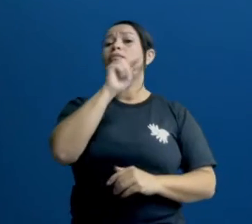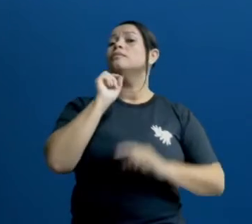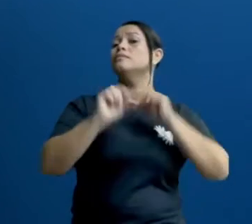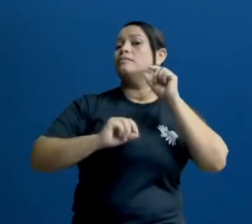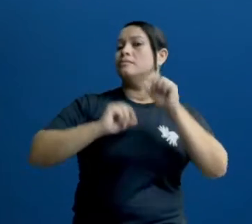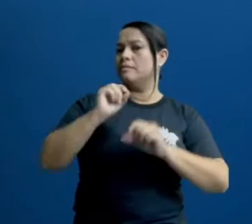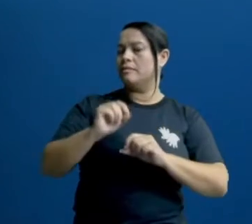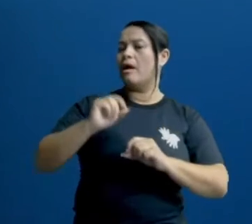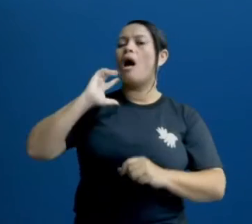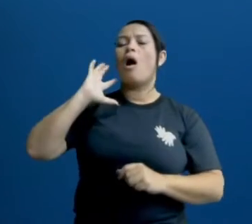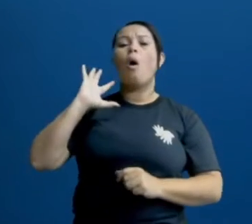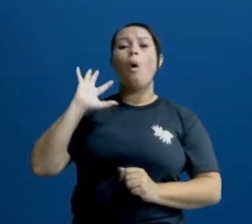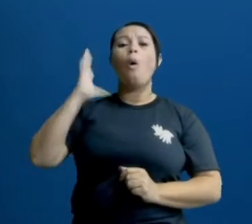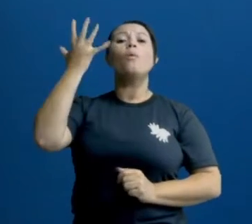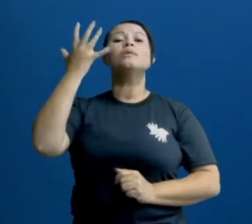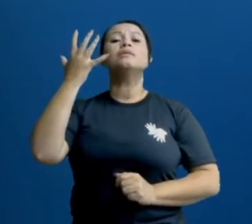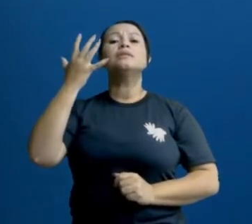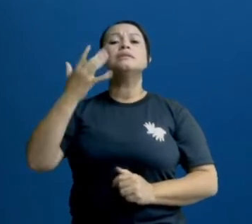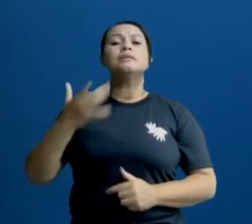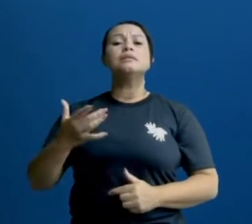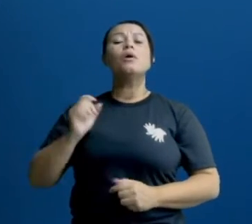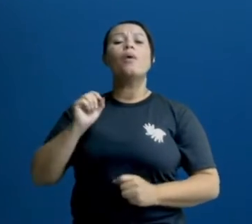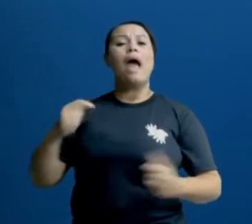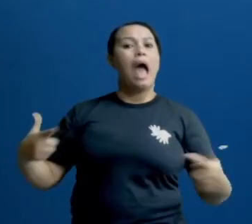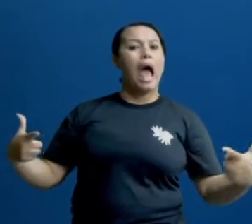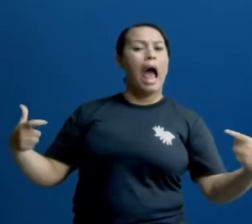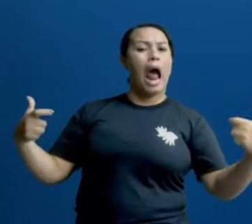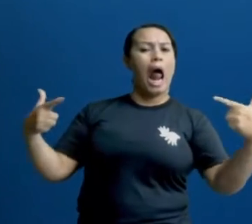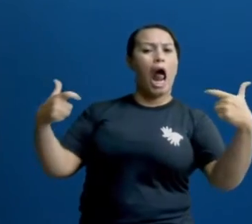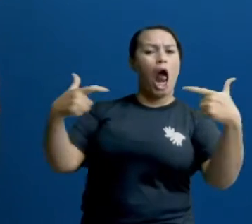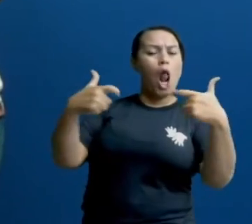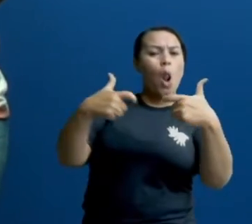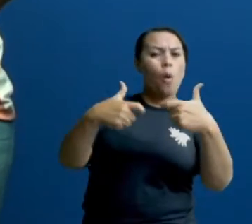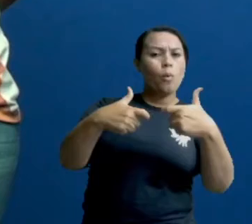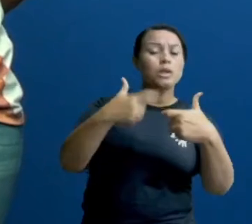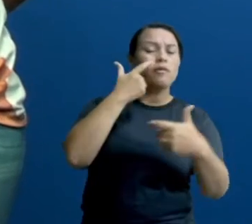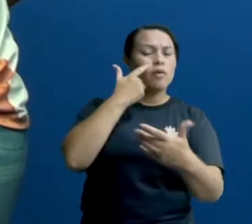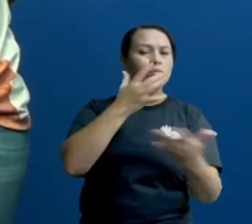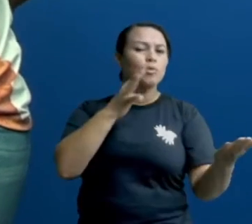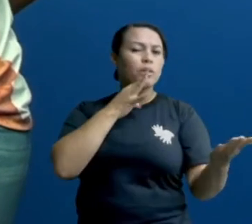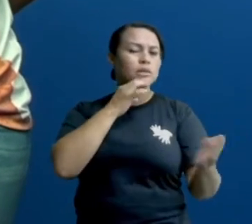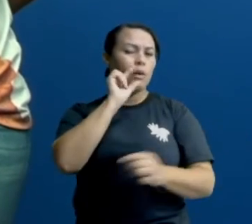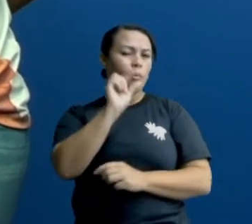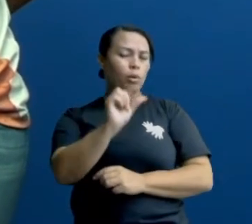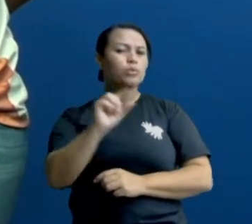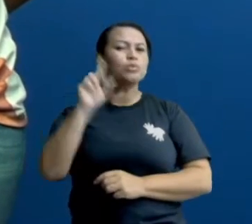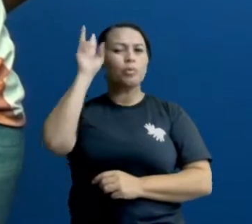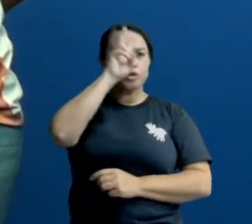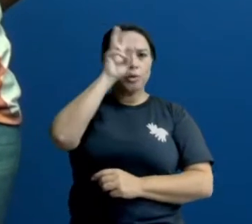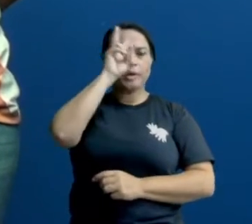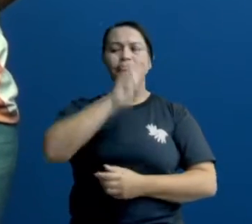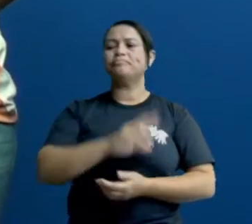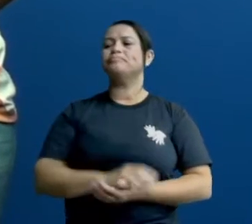aconteceu a Batalha das Tabocas. Vamos conhecer um pouquinho sobre essa história?